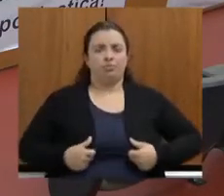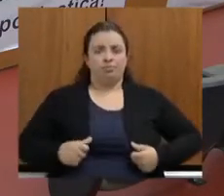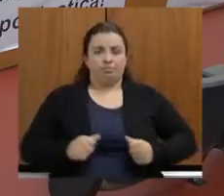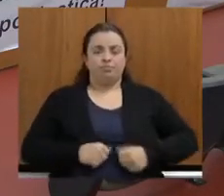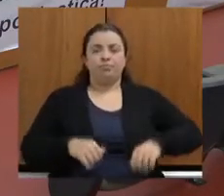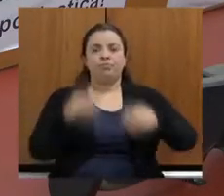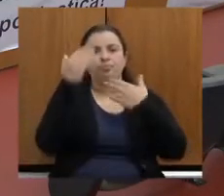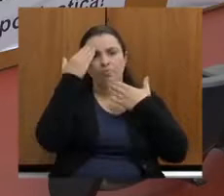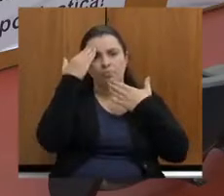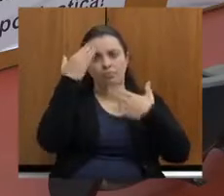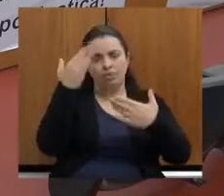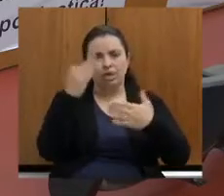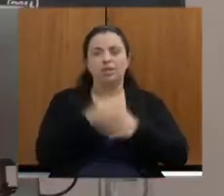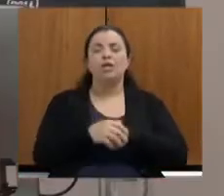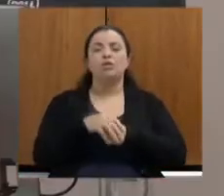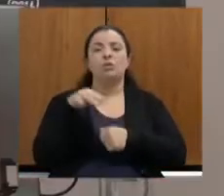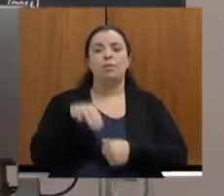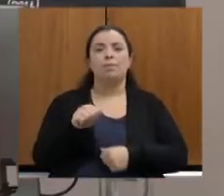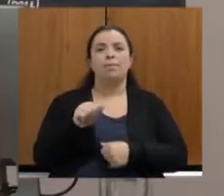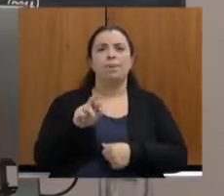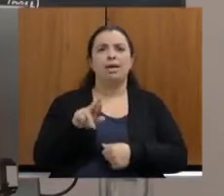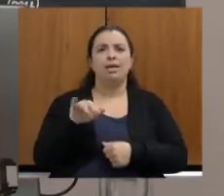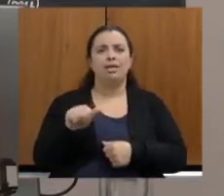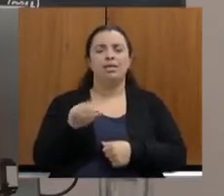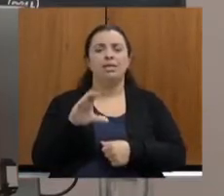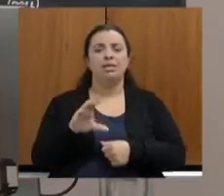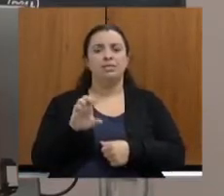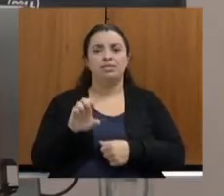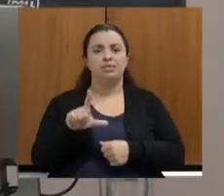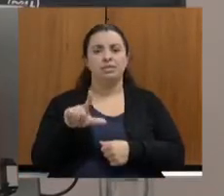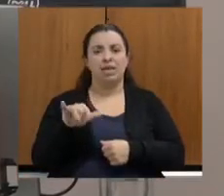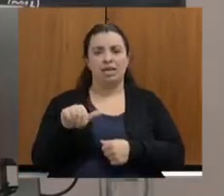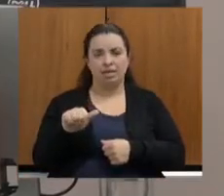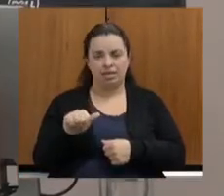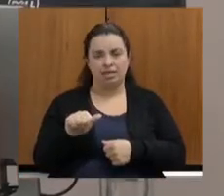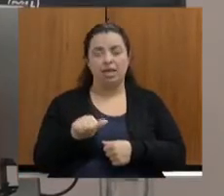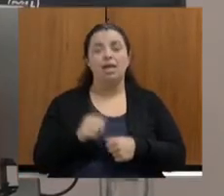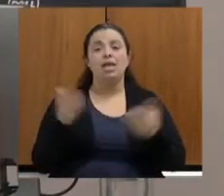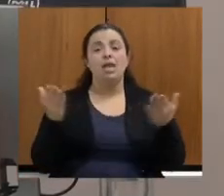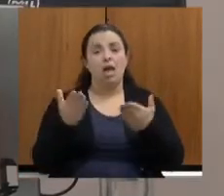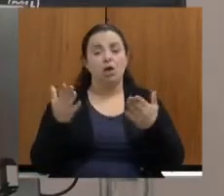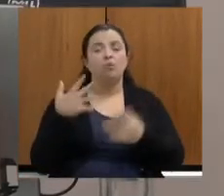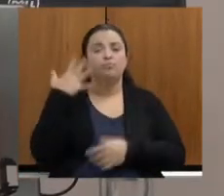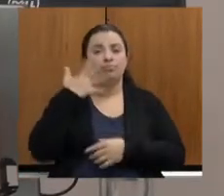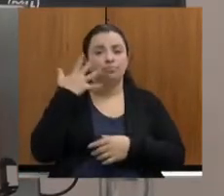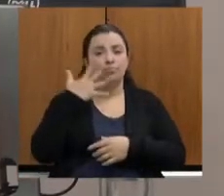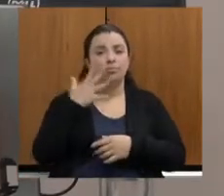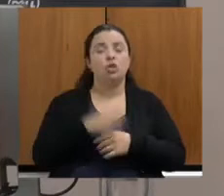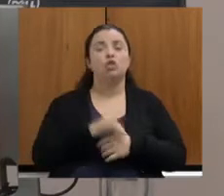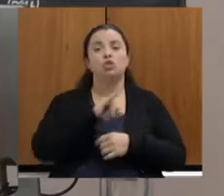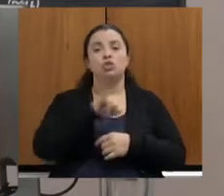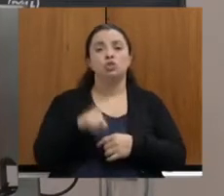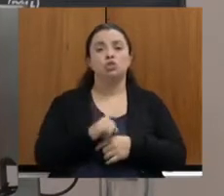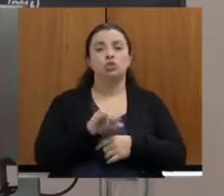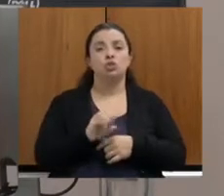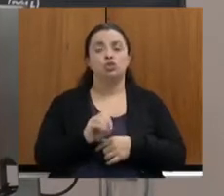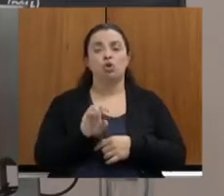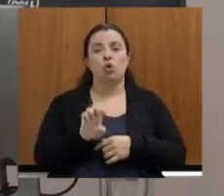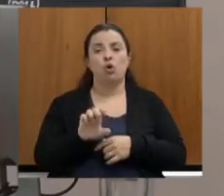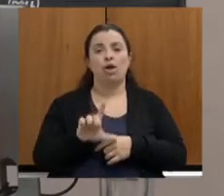agradeço as palavras da Maria Célia Albino de Andrade e agora passamos a palavra a senhora Joelma Fernandes